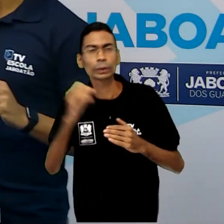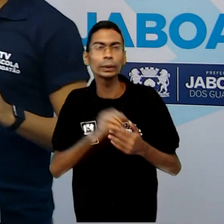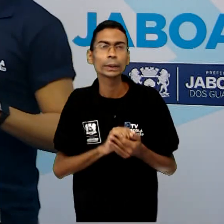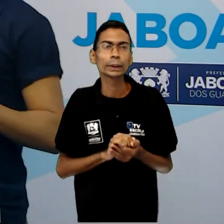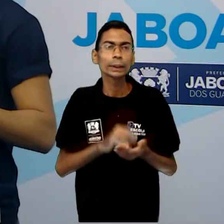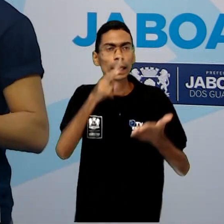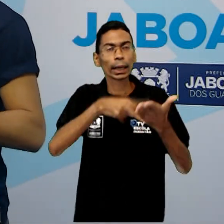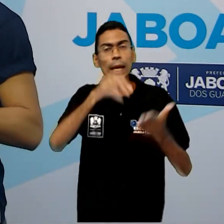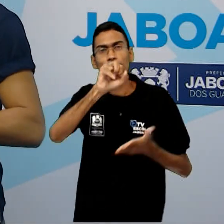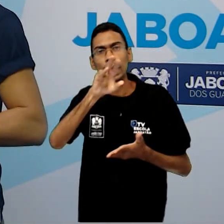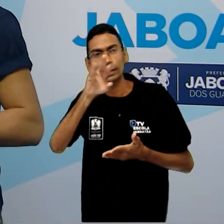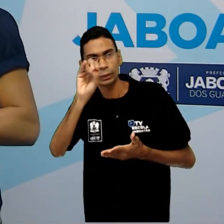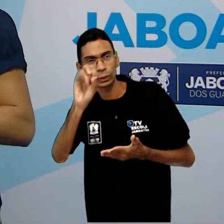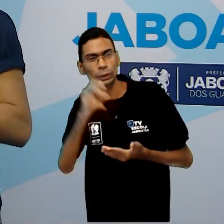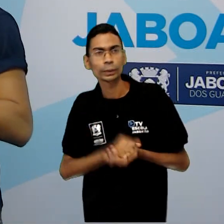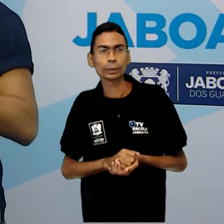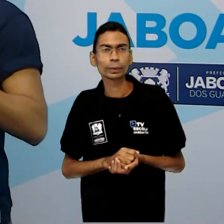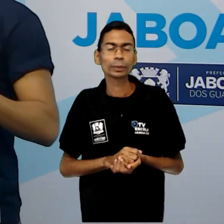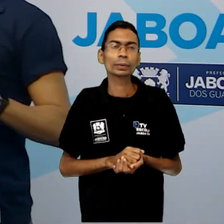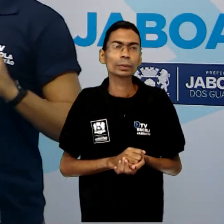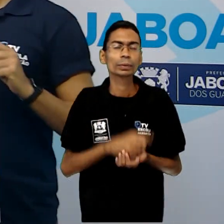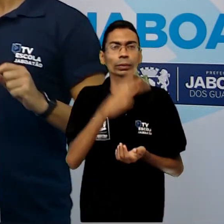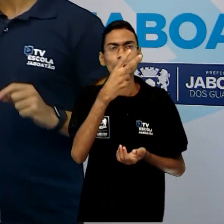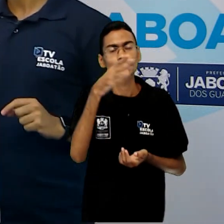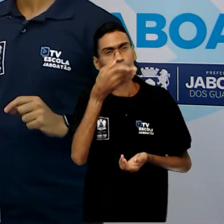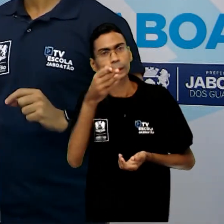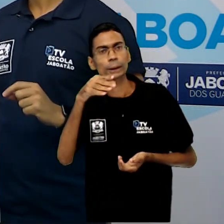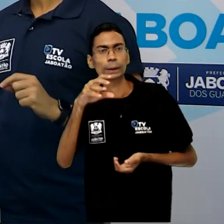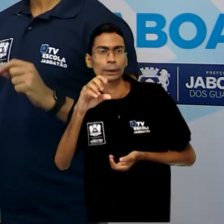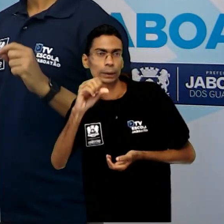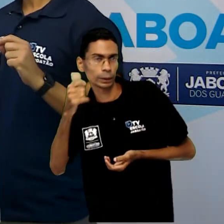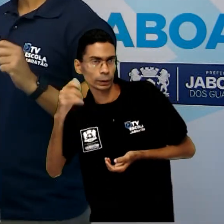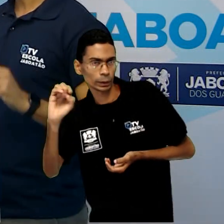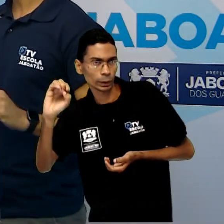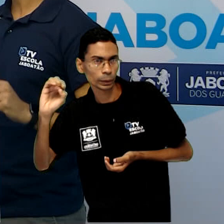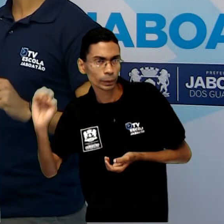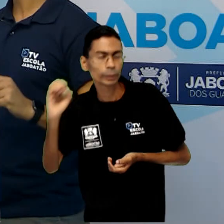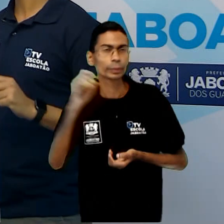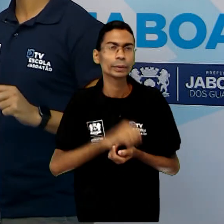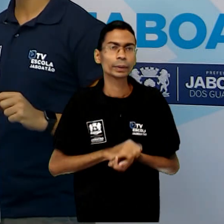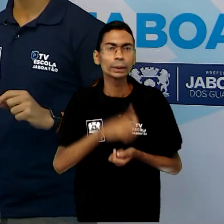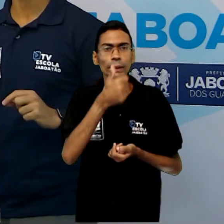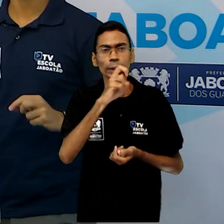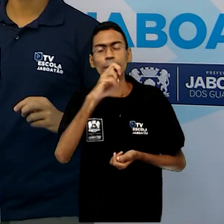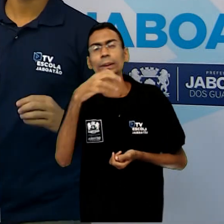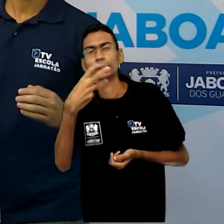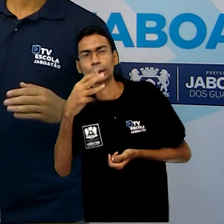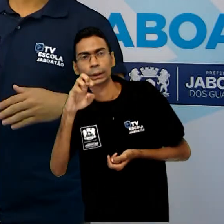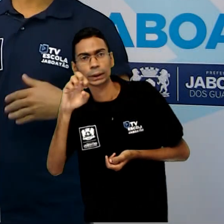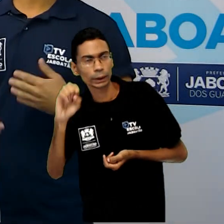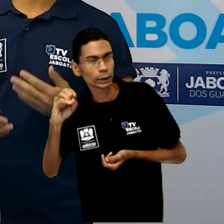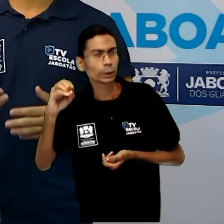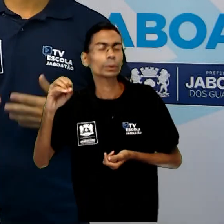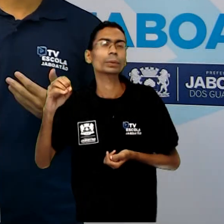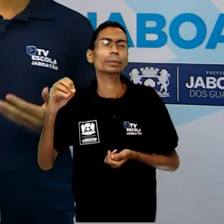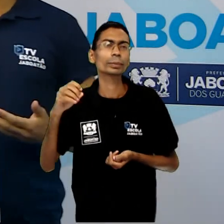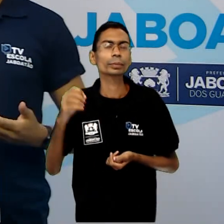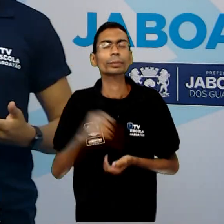só, 2 onzeavos, 5 quinzeavos, 15 35avos e